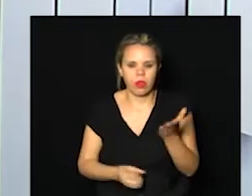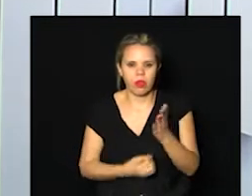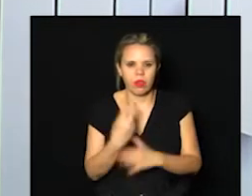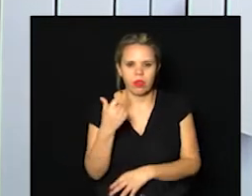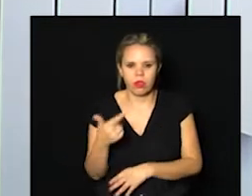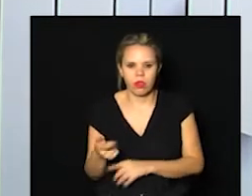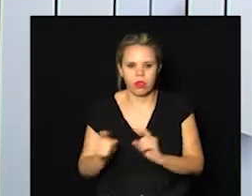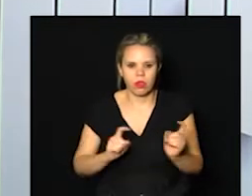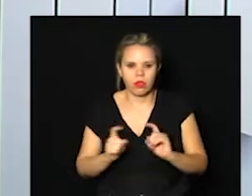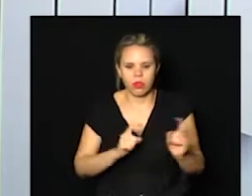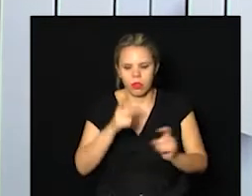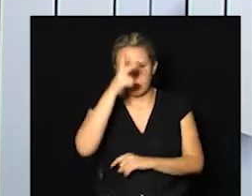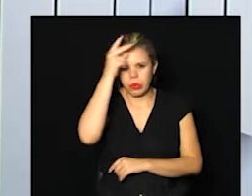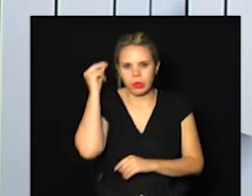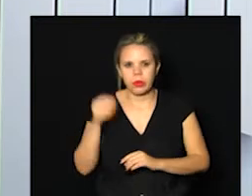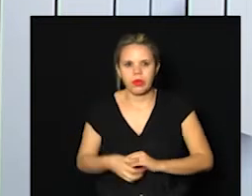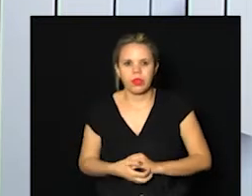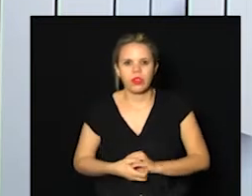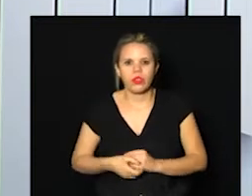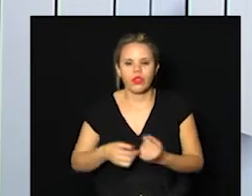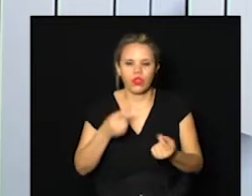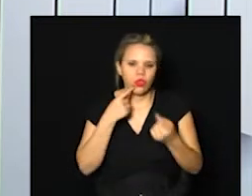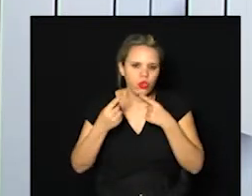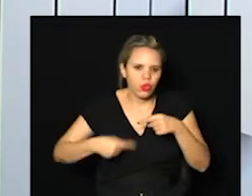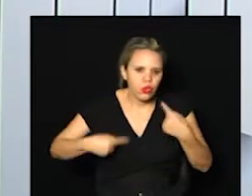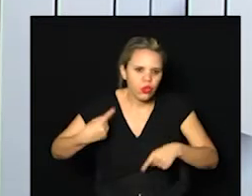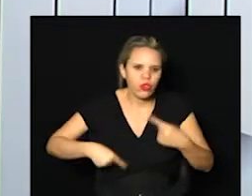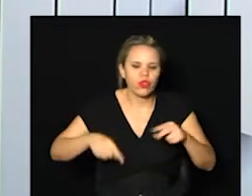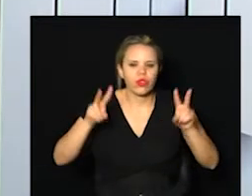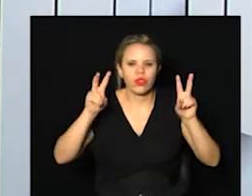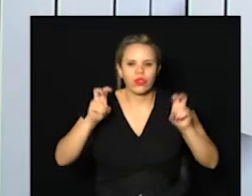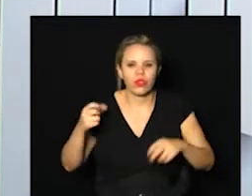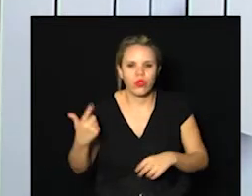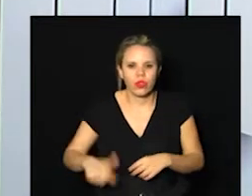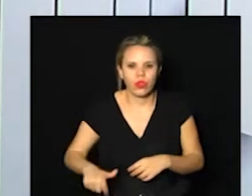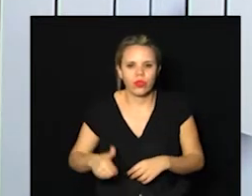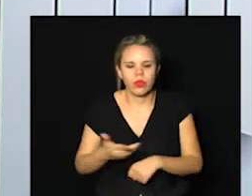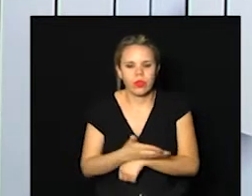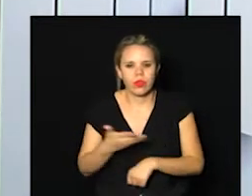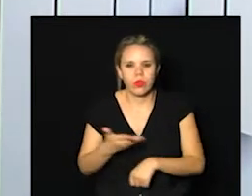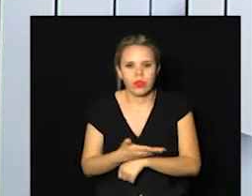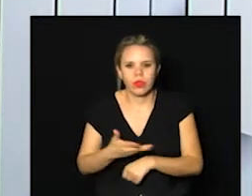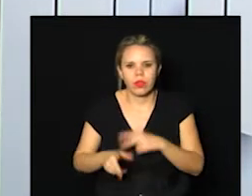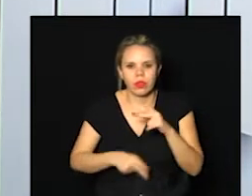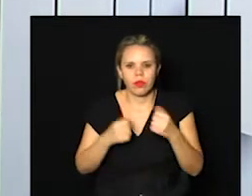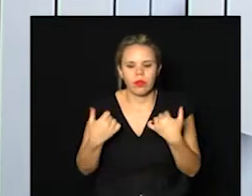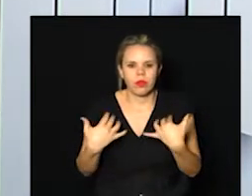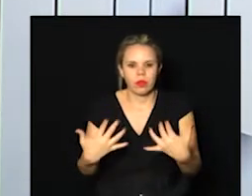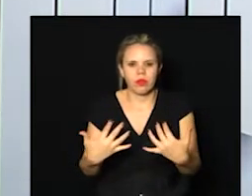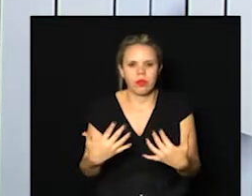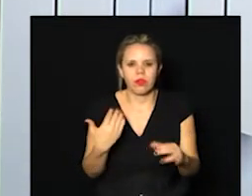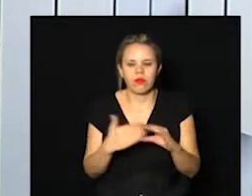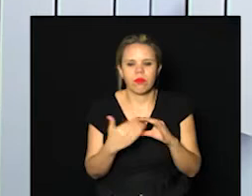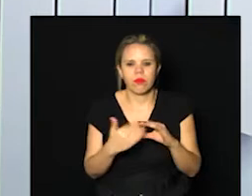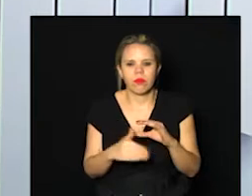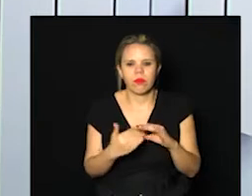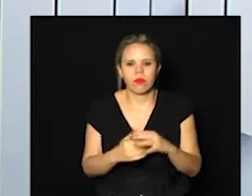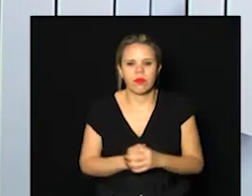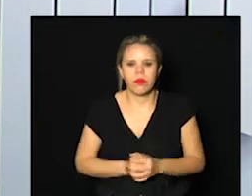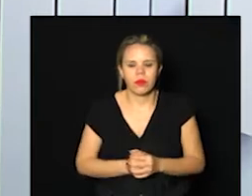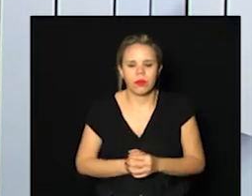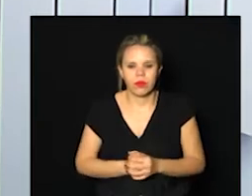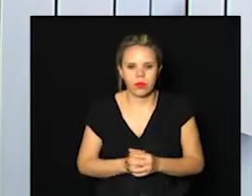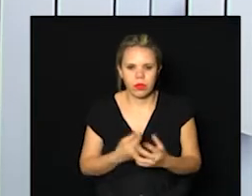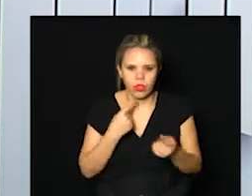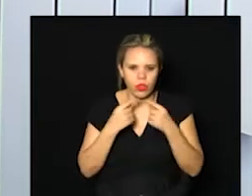segunda audiência pública para discutir esse tema novamente com participação popular. Pode enviar mensagem e